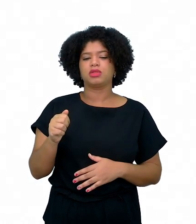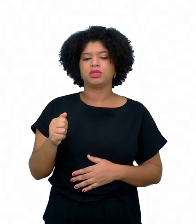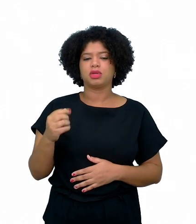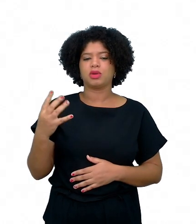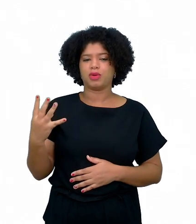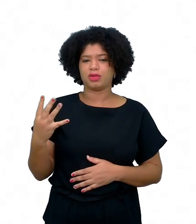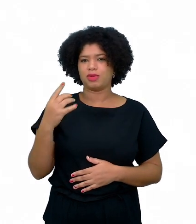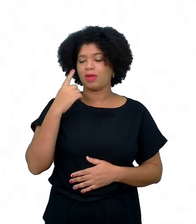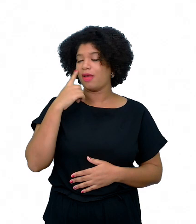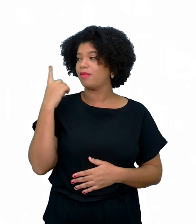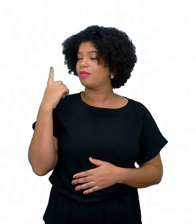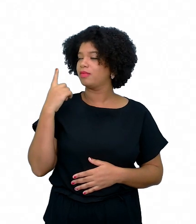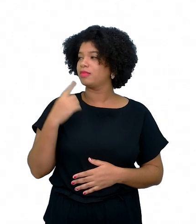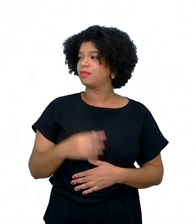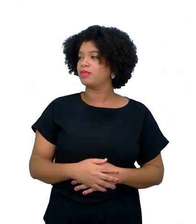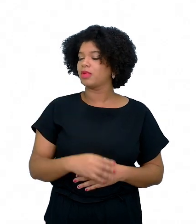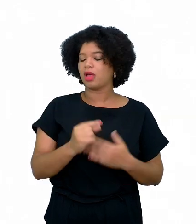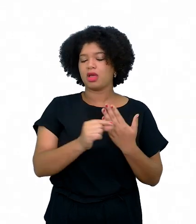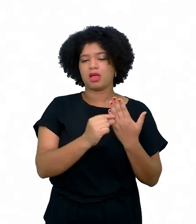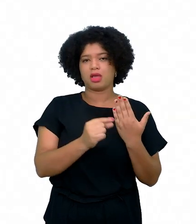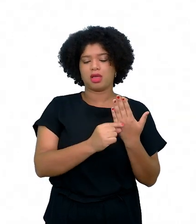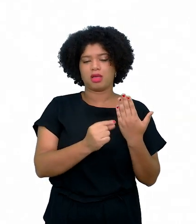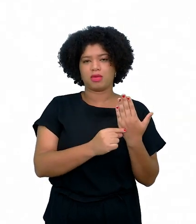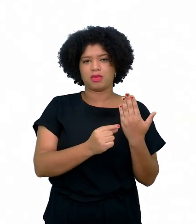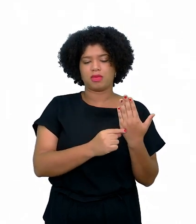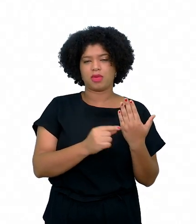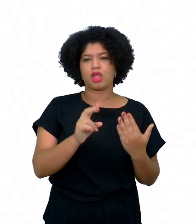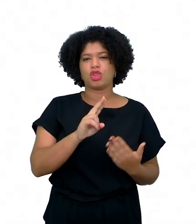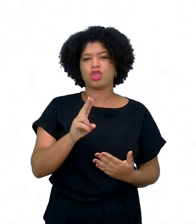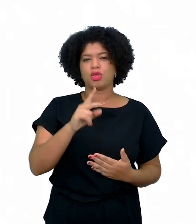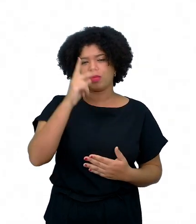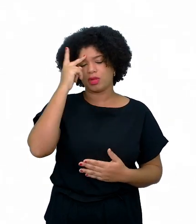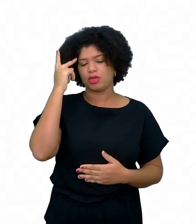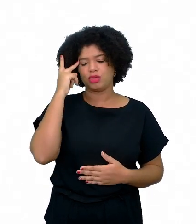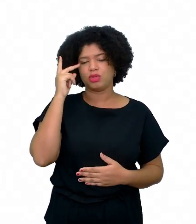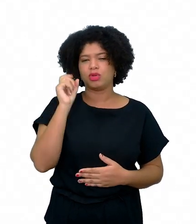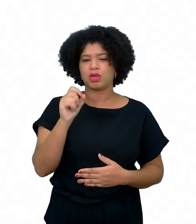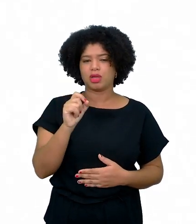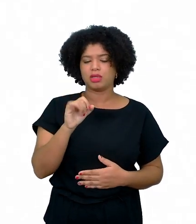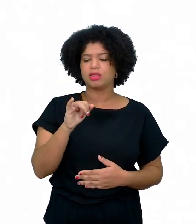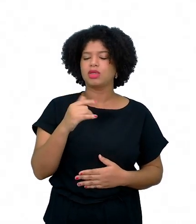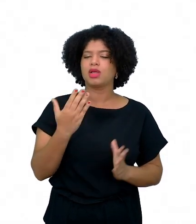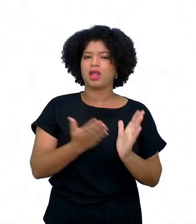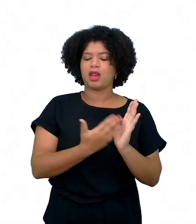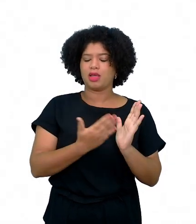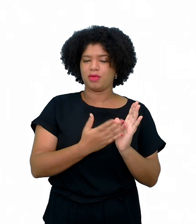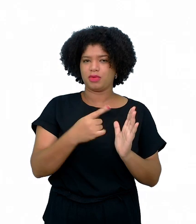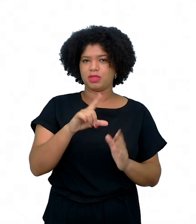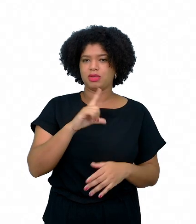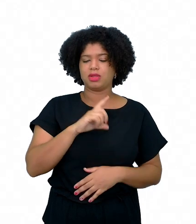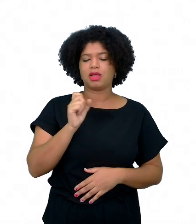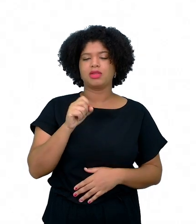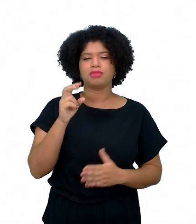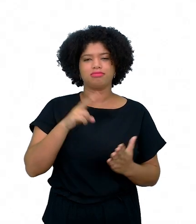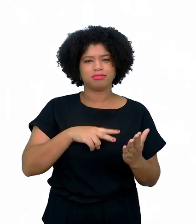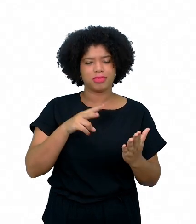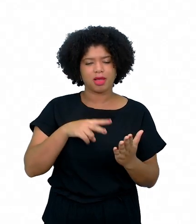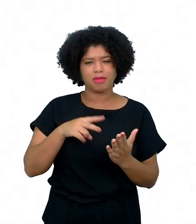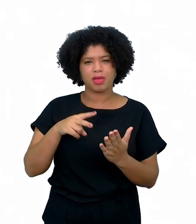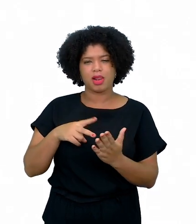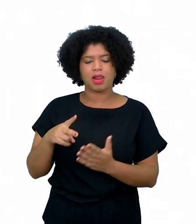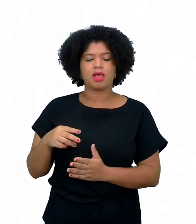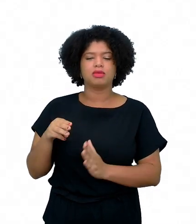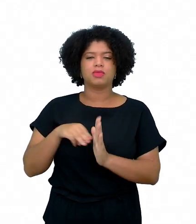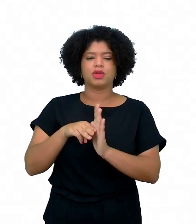ABP. Deixo aqui as nossas referências, quem tiver o livro do Bender, dá uma olhada, leiam Metodologias